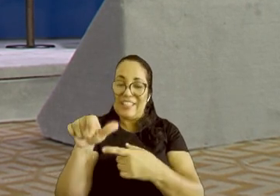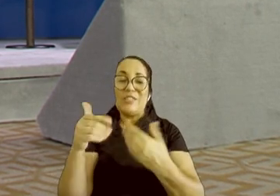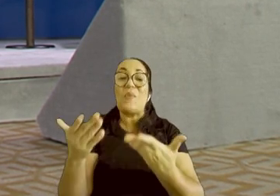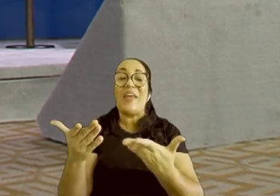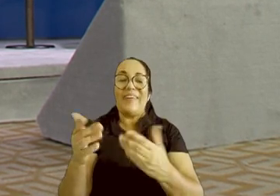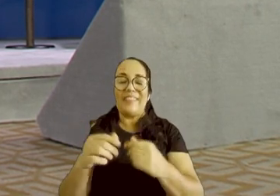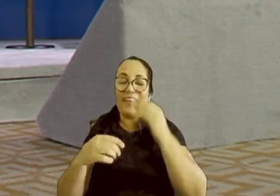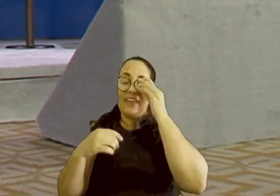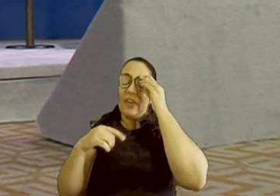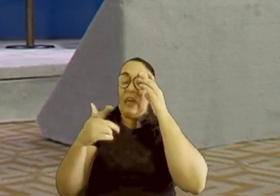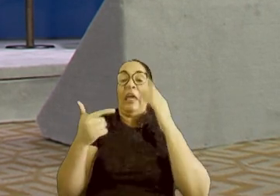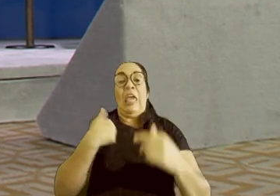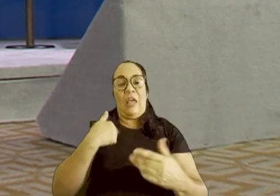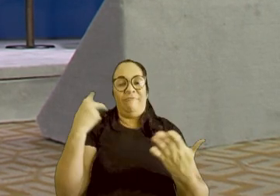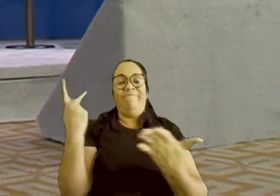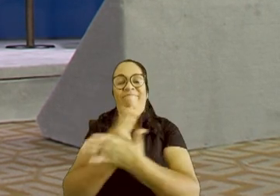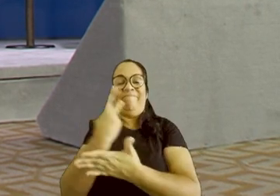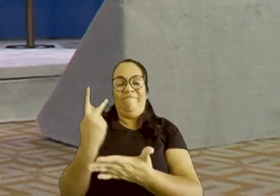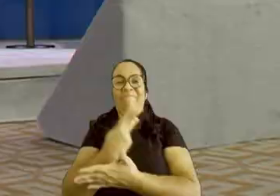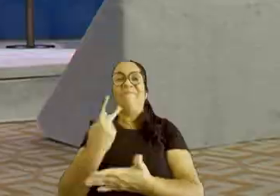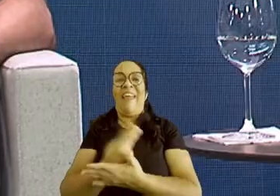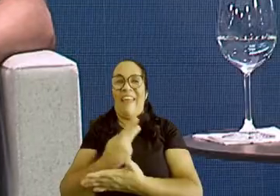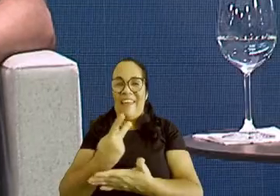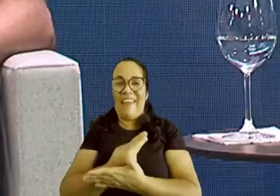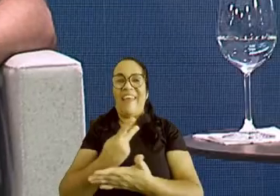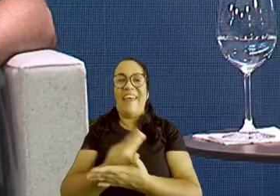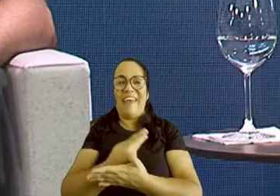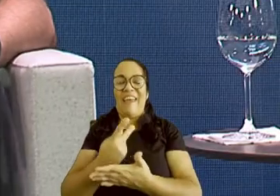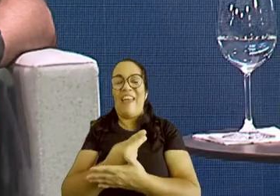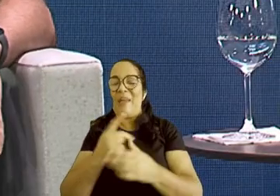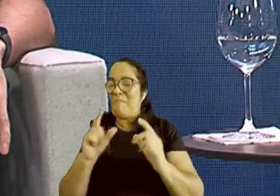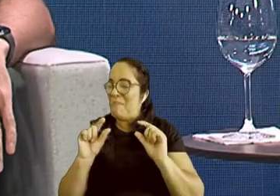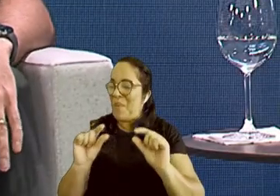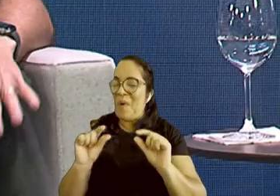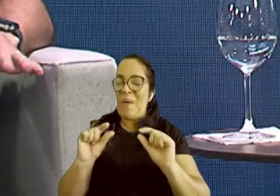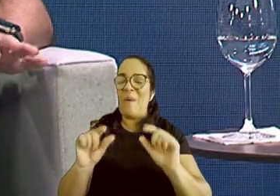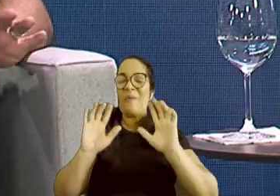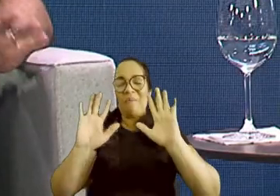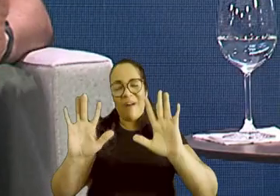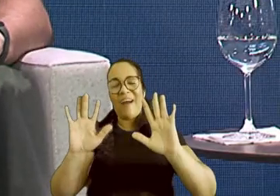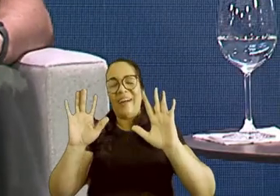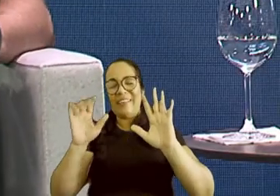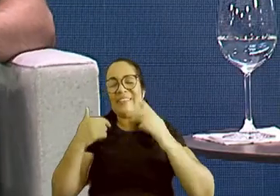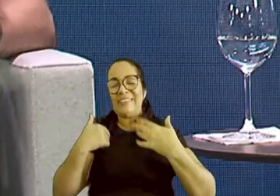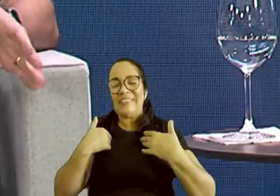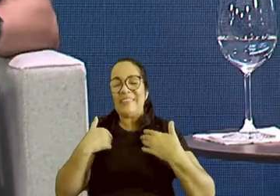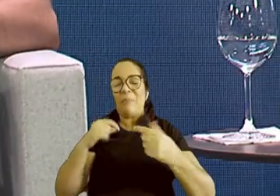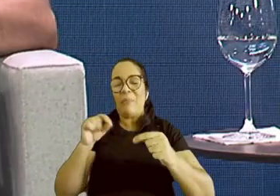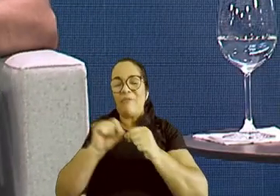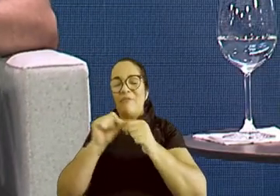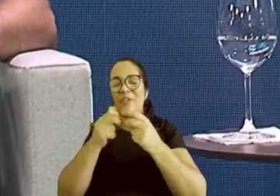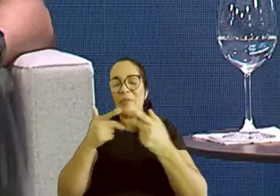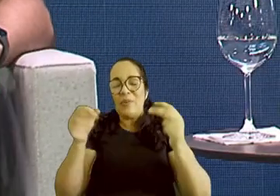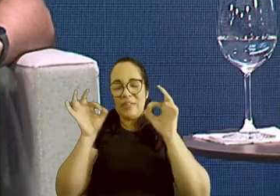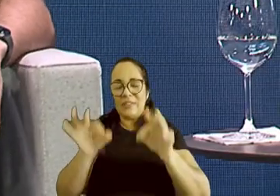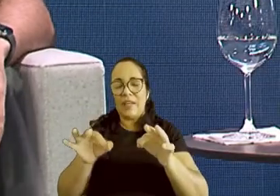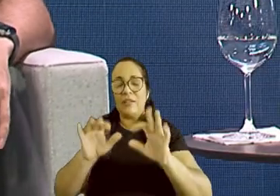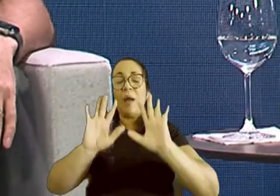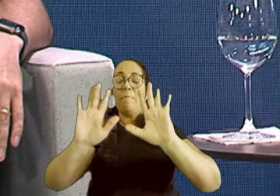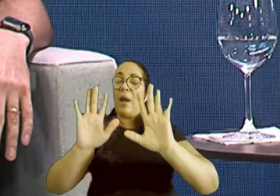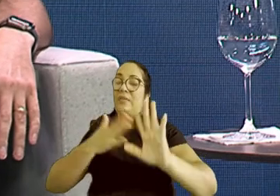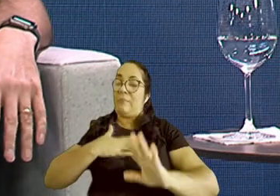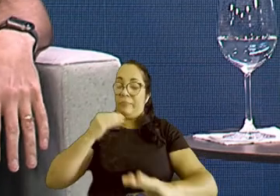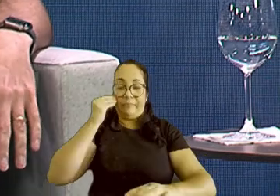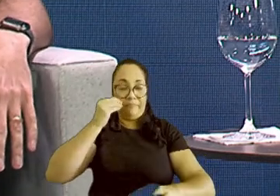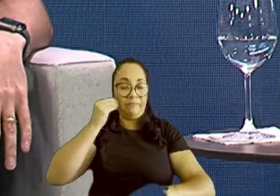Acho que acertei um pouco mais do que rei né mas uma coisa que eu negligenciei na minha história com o empreendedor